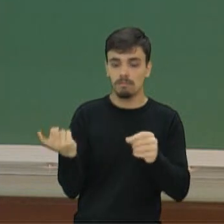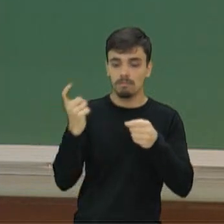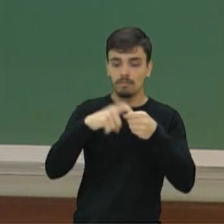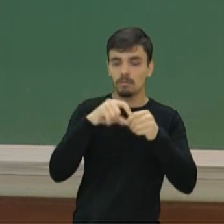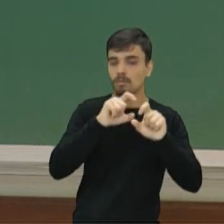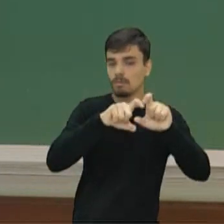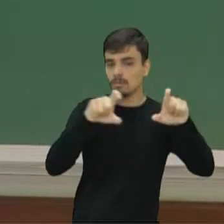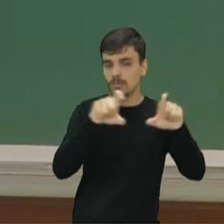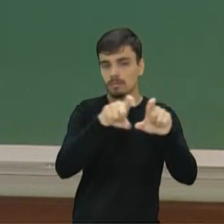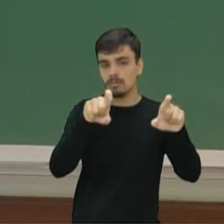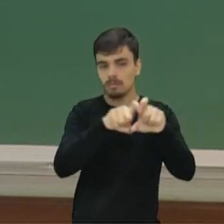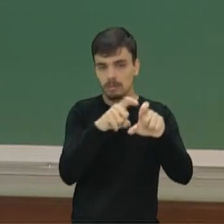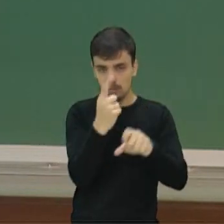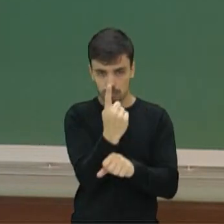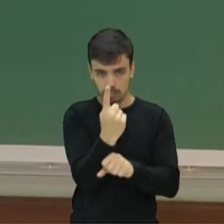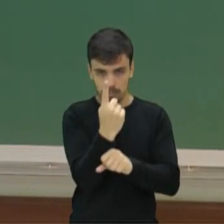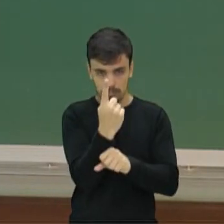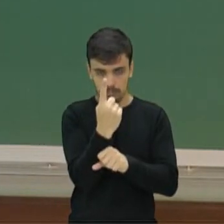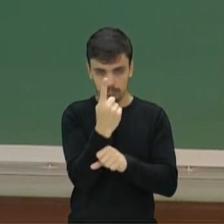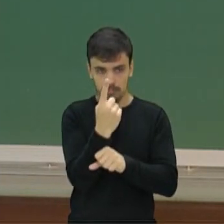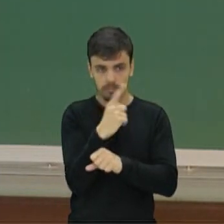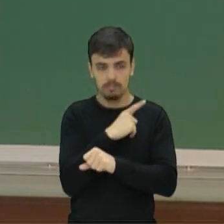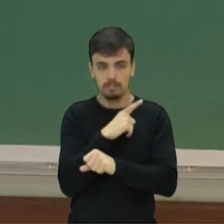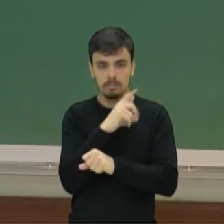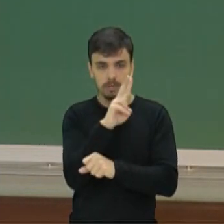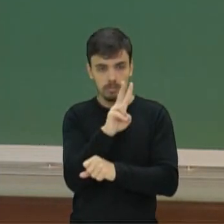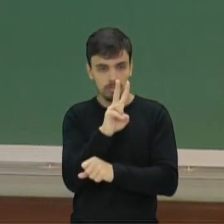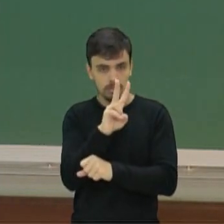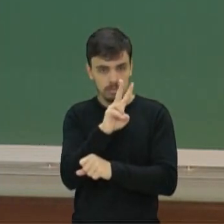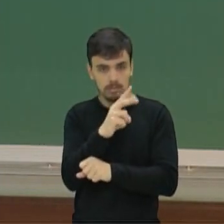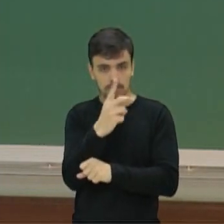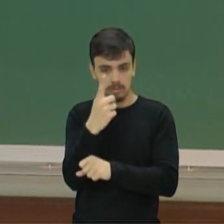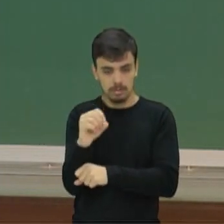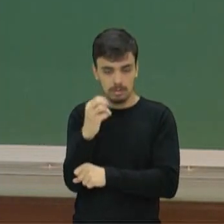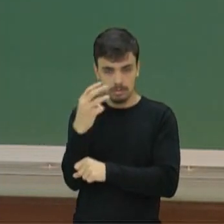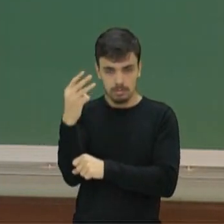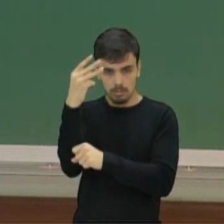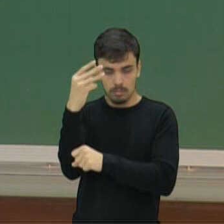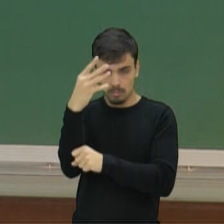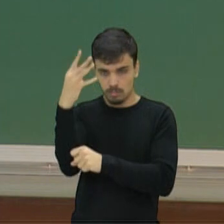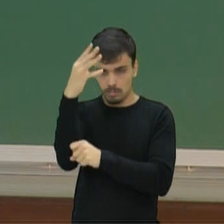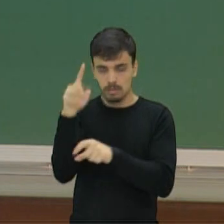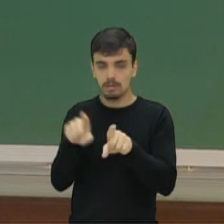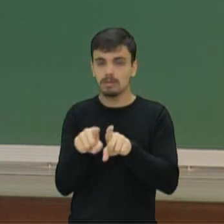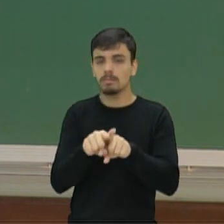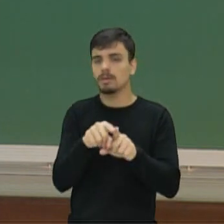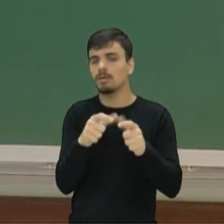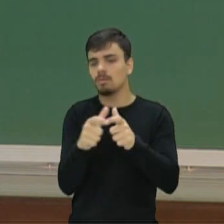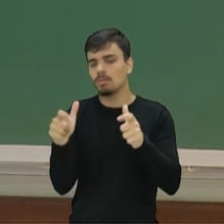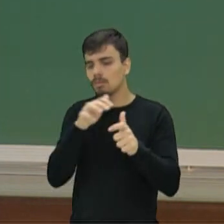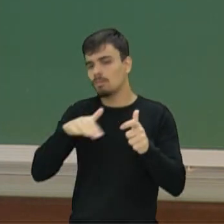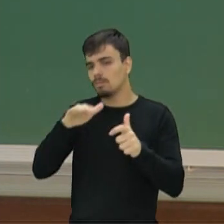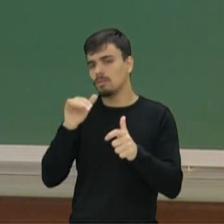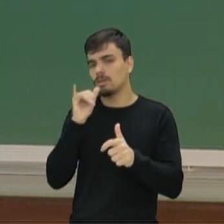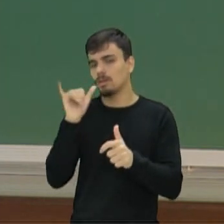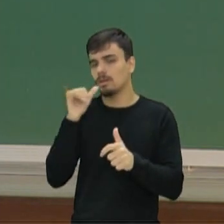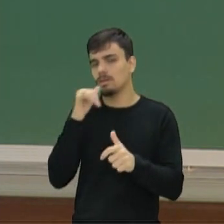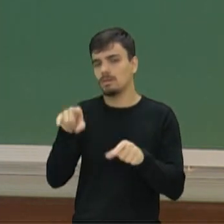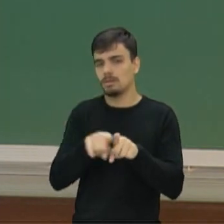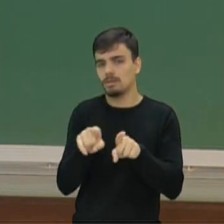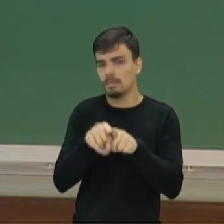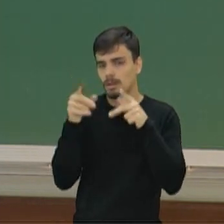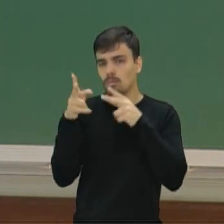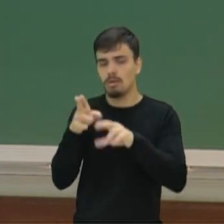número 1, o meu U vale 2/10 na quarta, o meu campo elétrico vale 2/10 na quarta